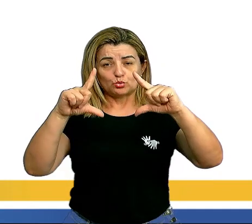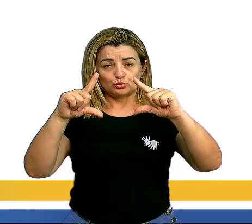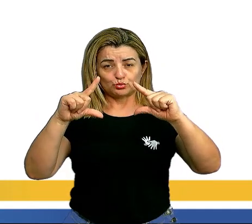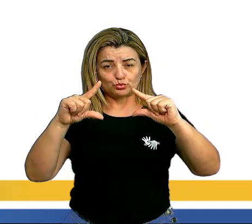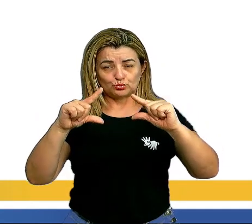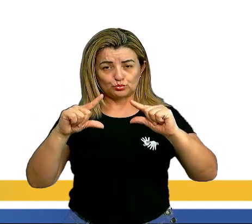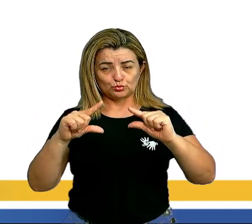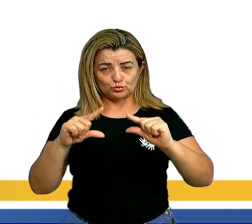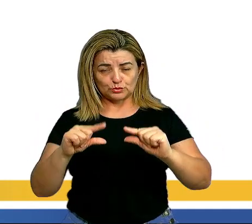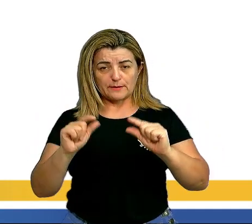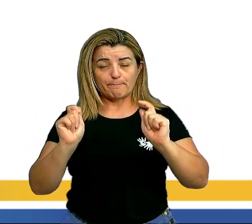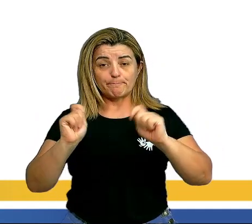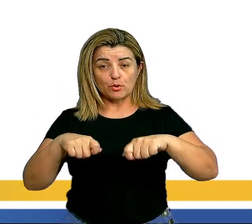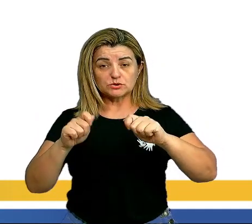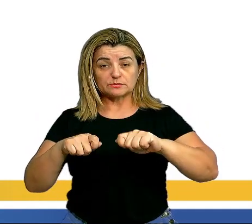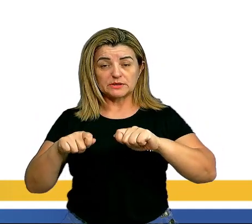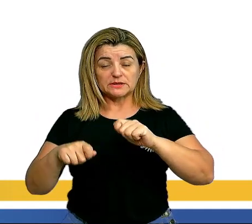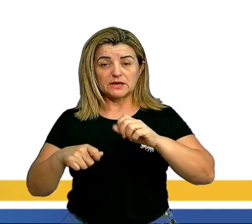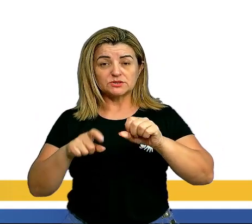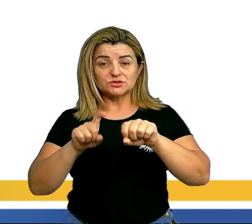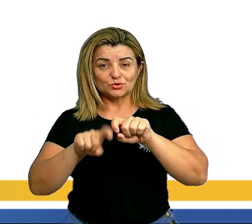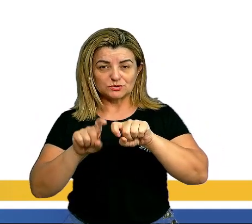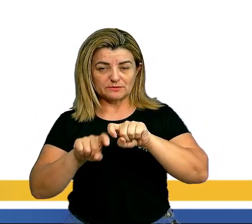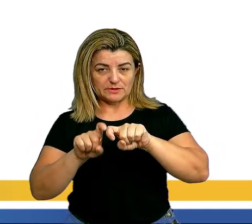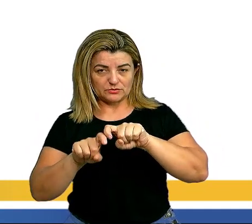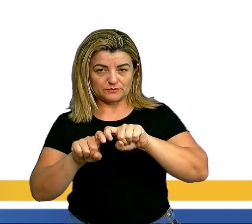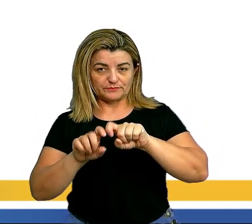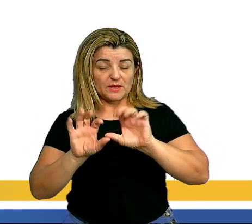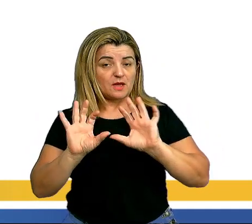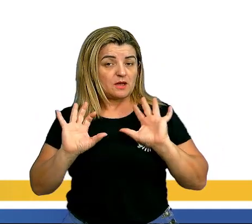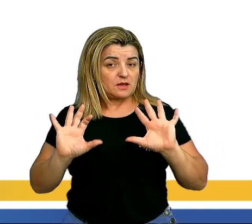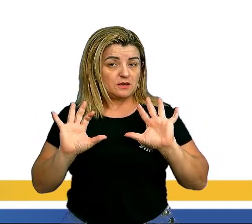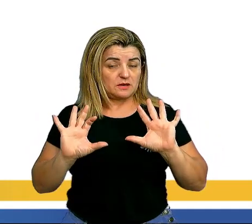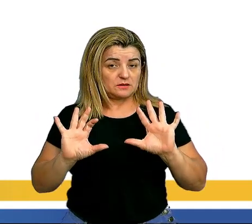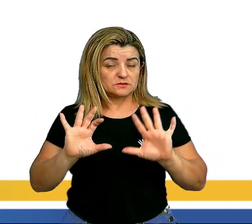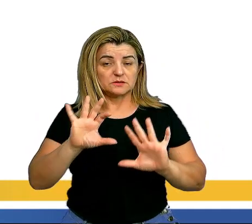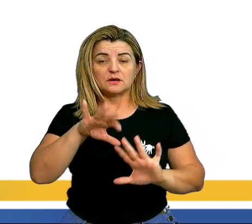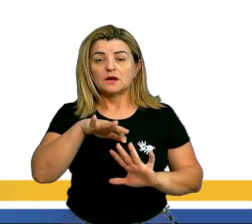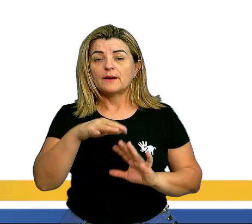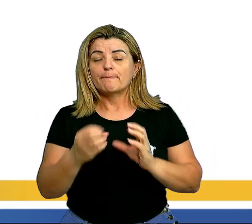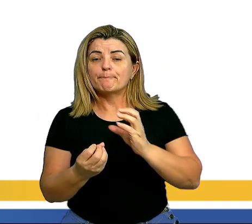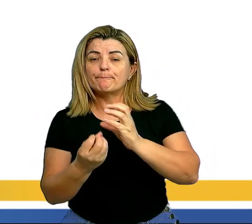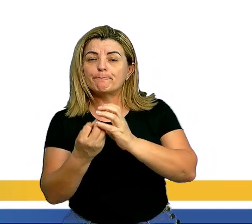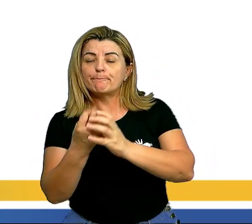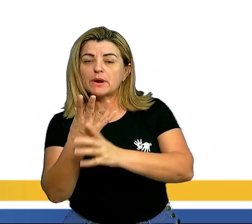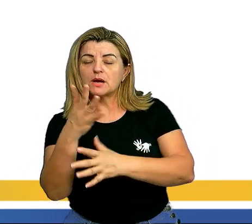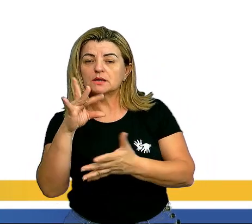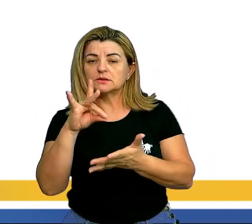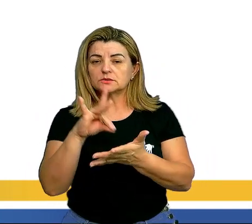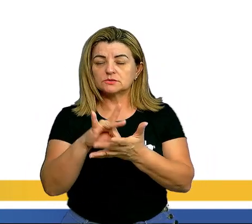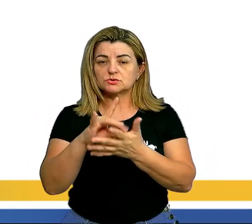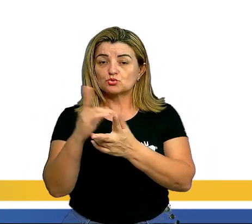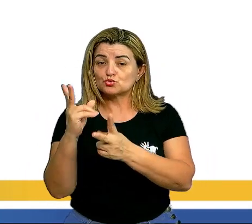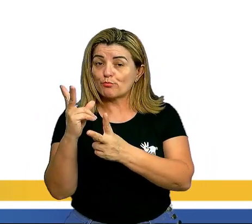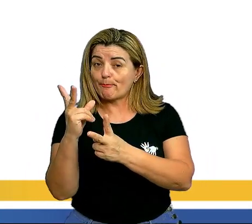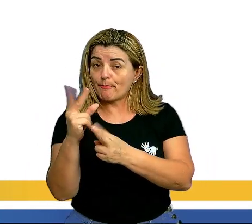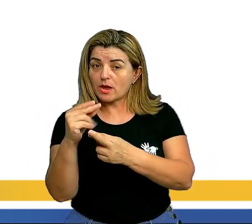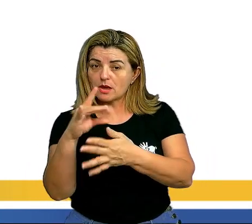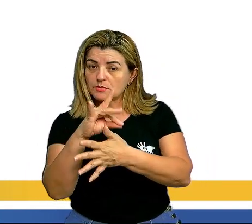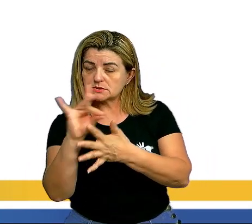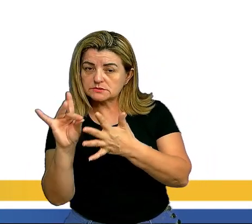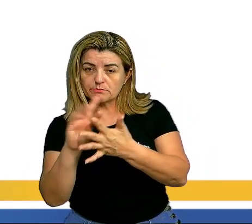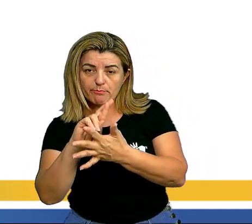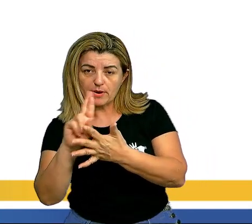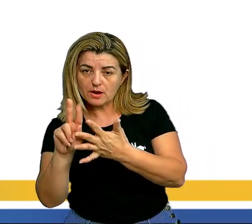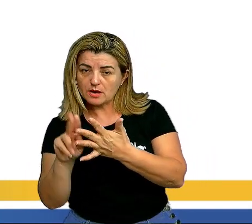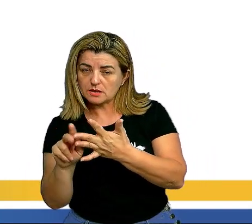da viabilidade entre cruzamentos. Assim, plantas originalmente de uma mesma espécie